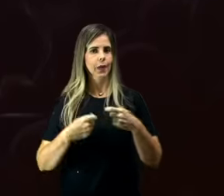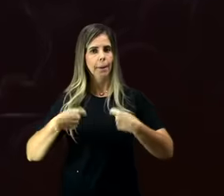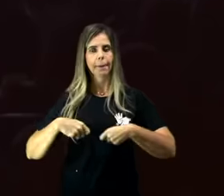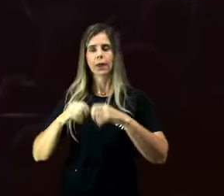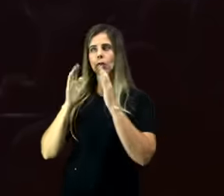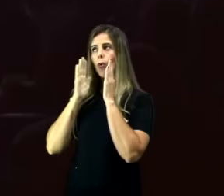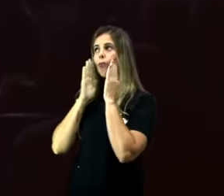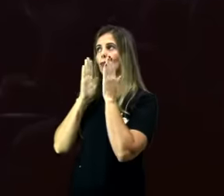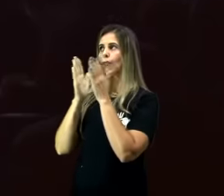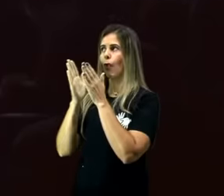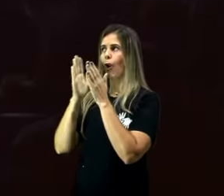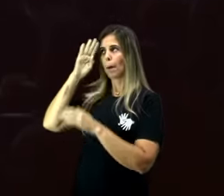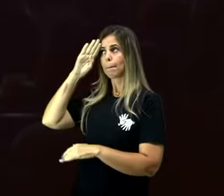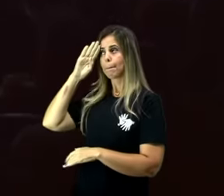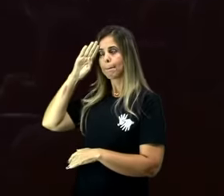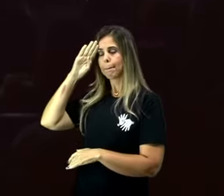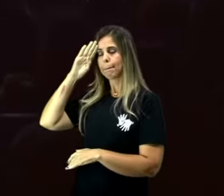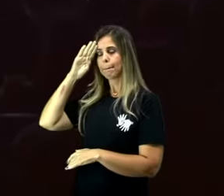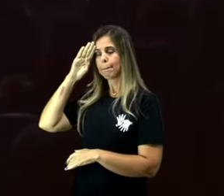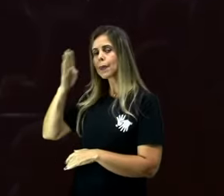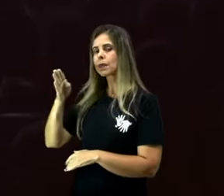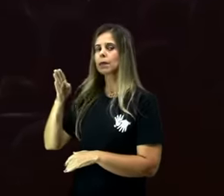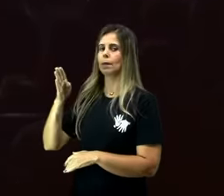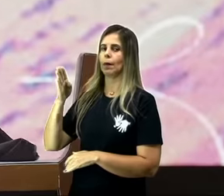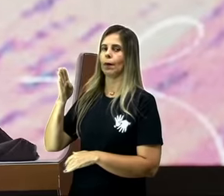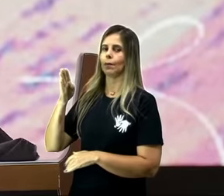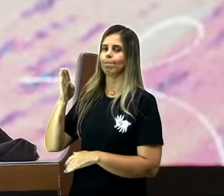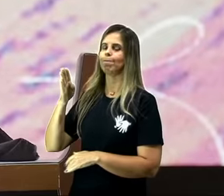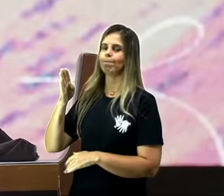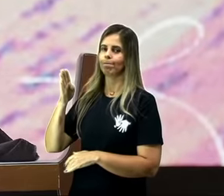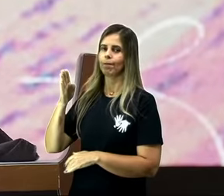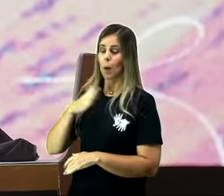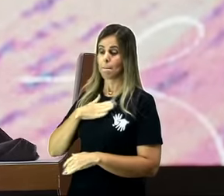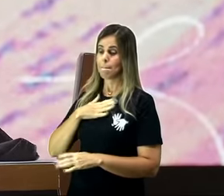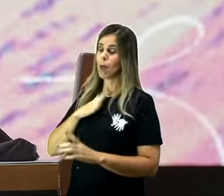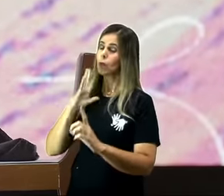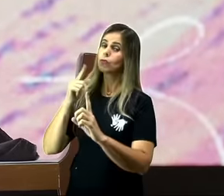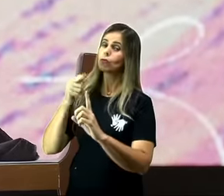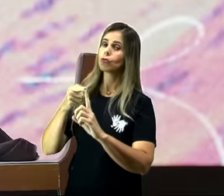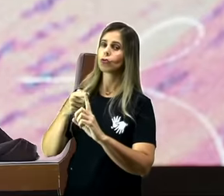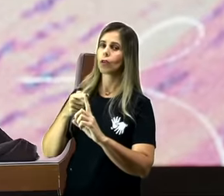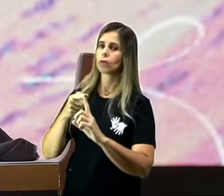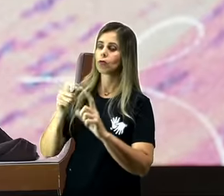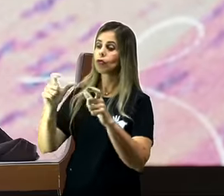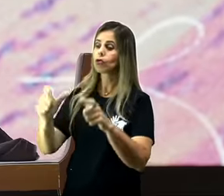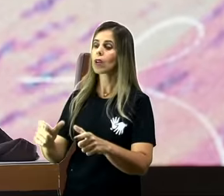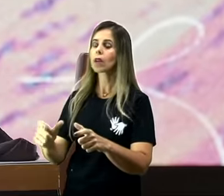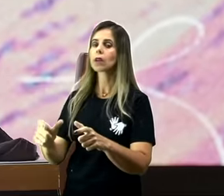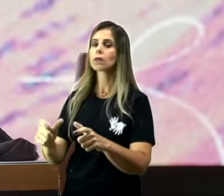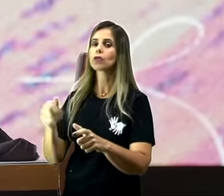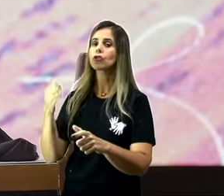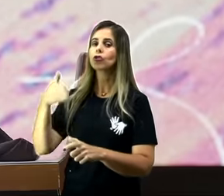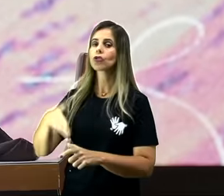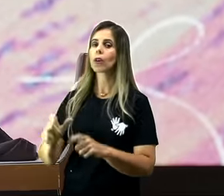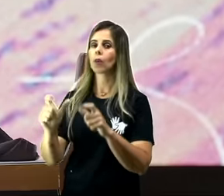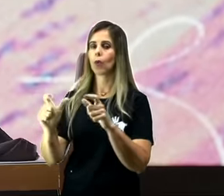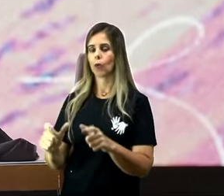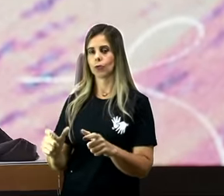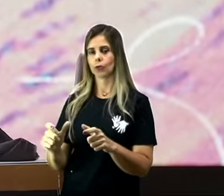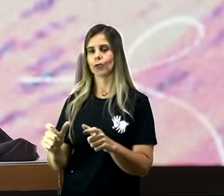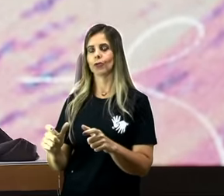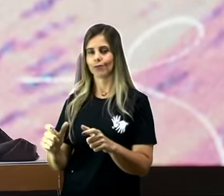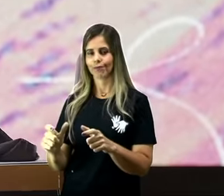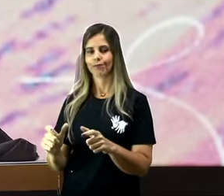principal. Qual é o principal propósito da minha vida? Meu destino. Chegar onde Deus quer que eu chegue. Concluir